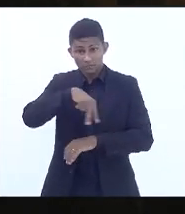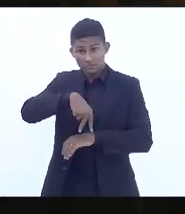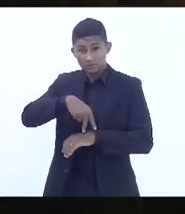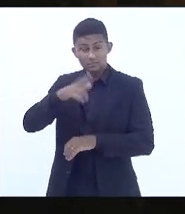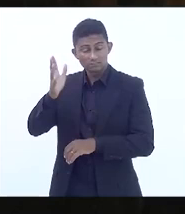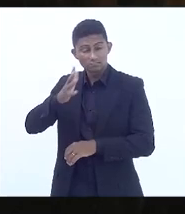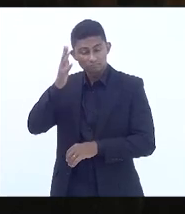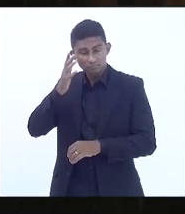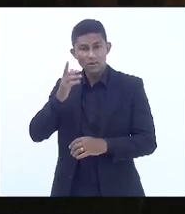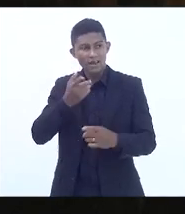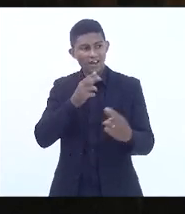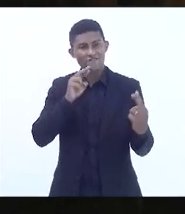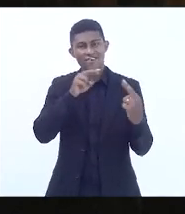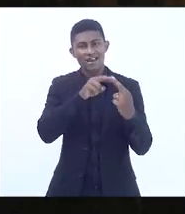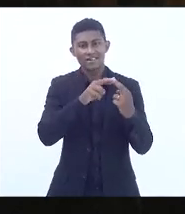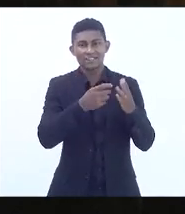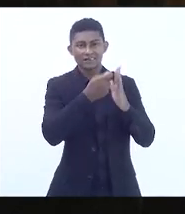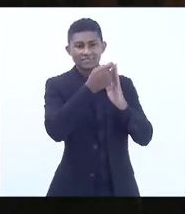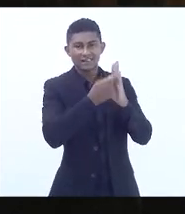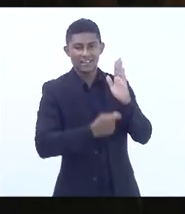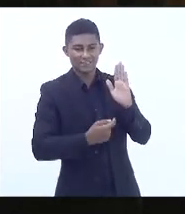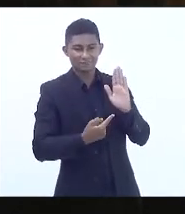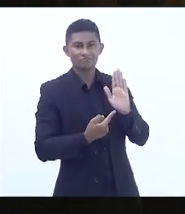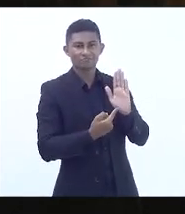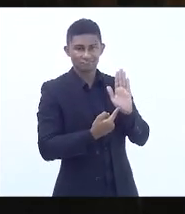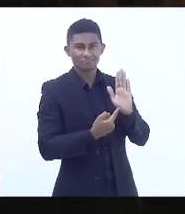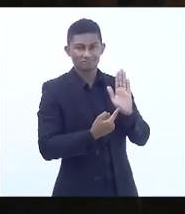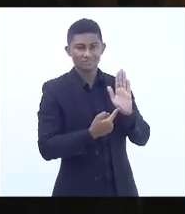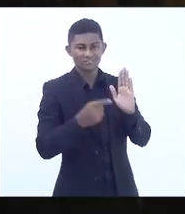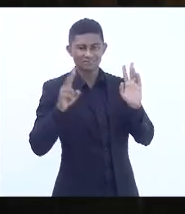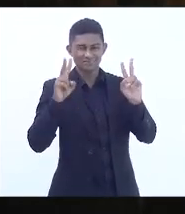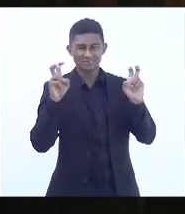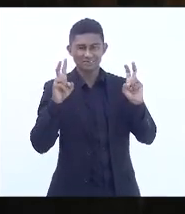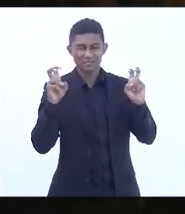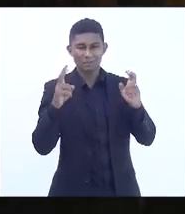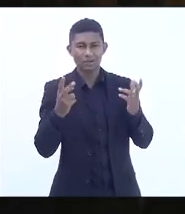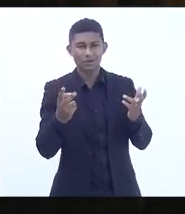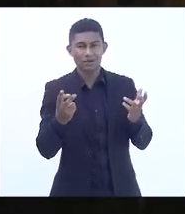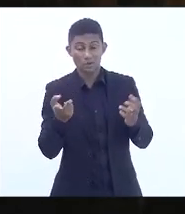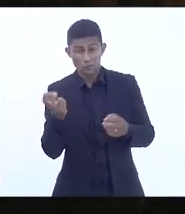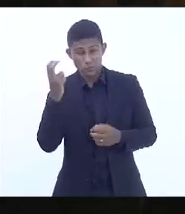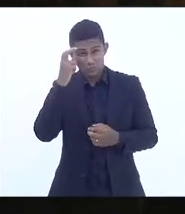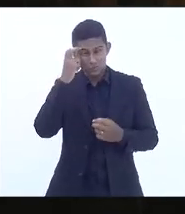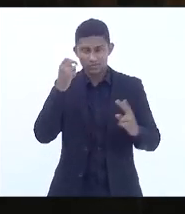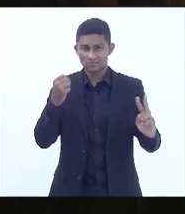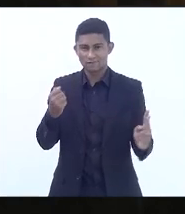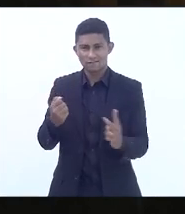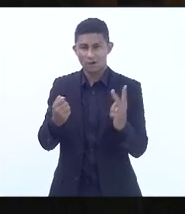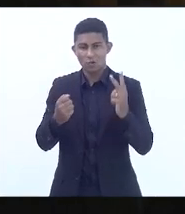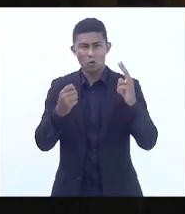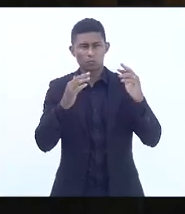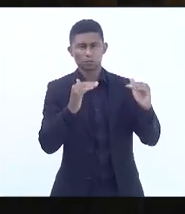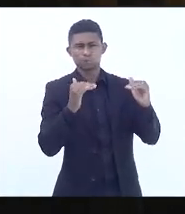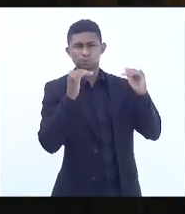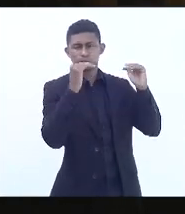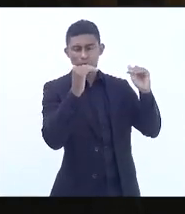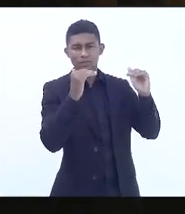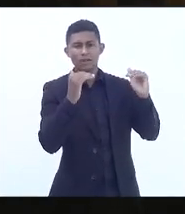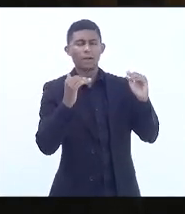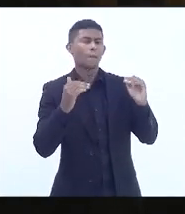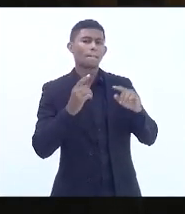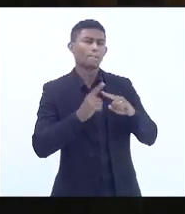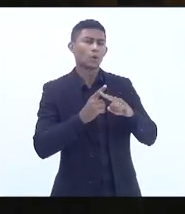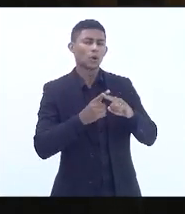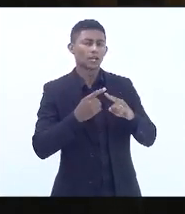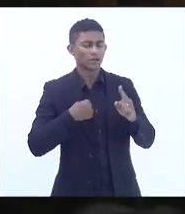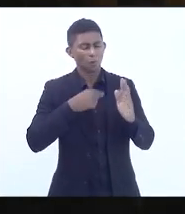artigo da Miriam Leitão, O Intangível Valor da Agricultura, mas para fazer o registro, que a gente,